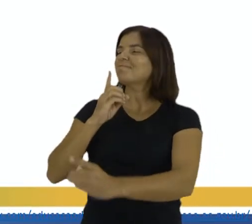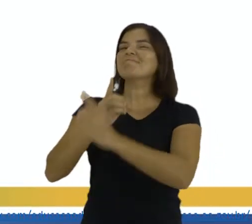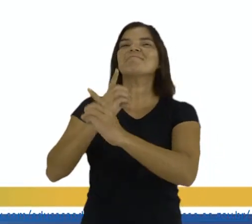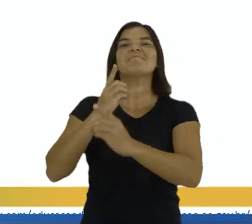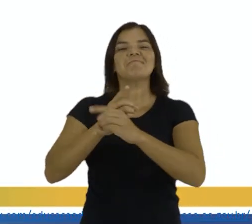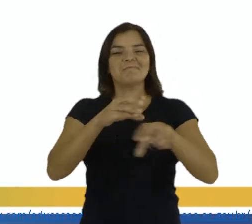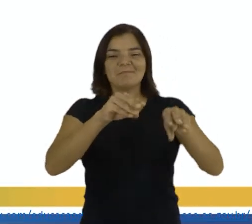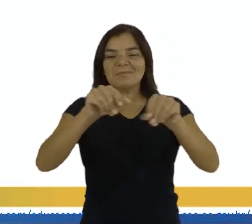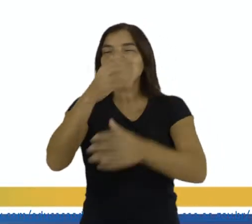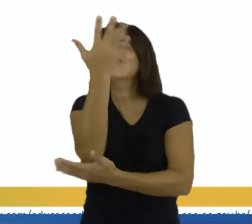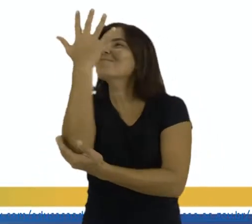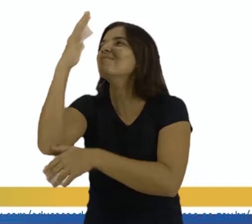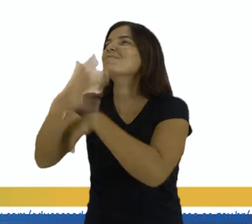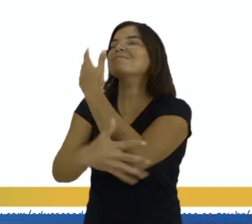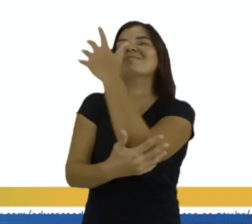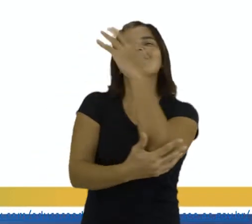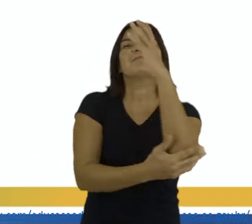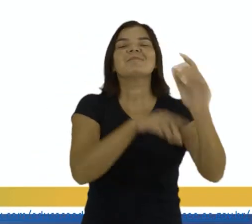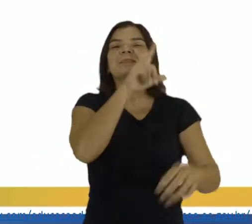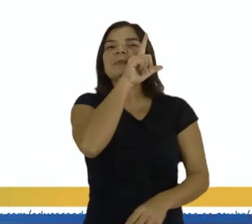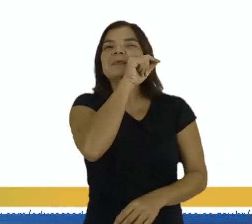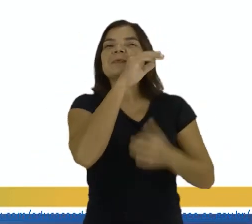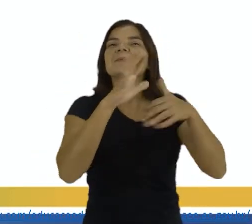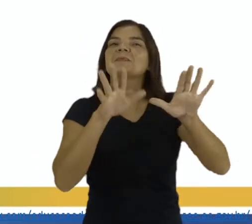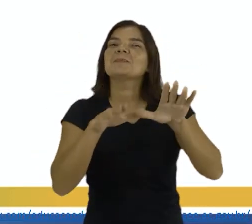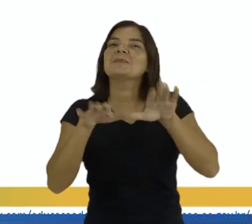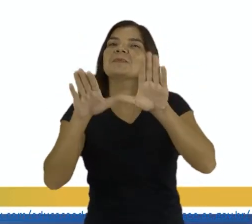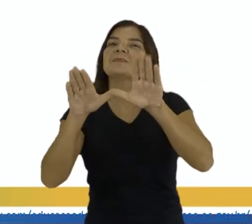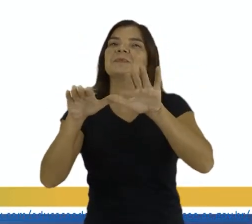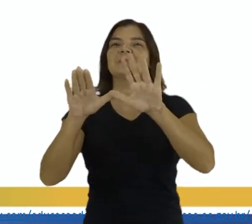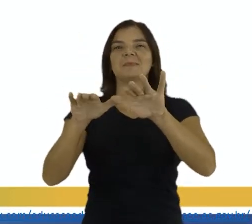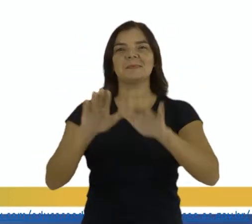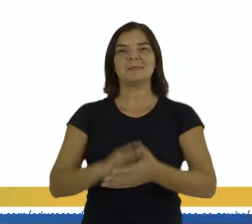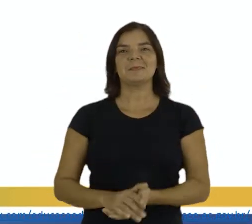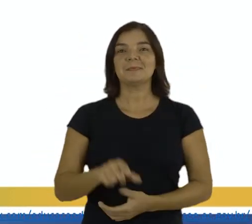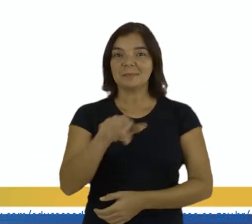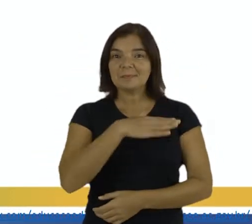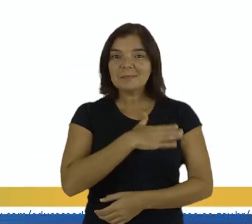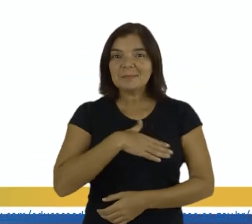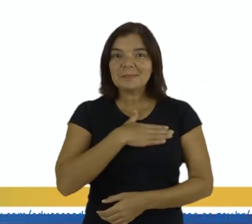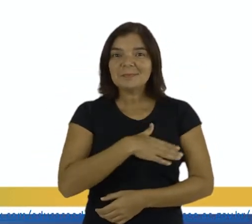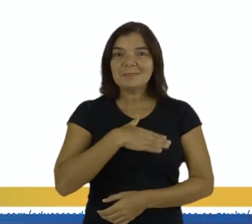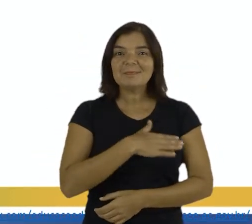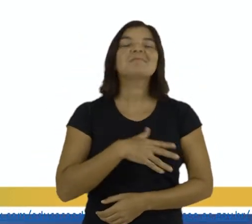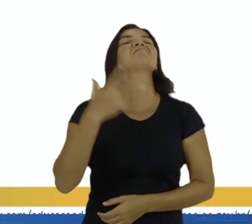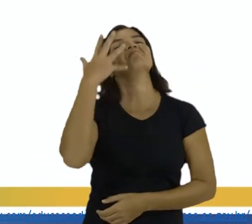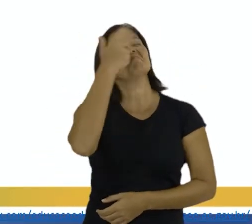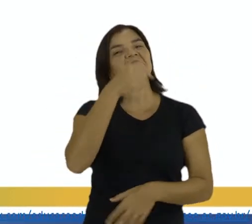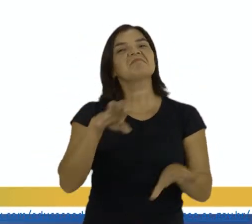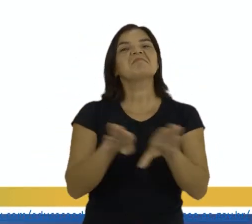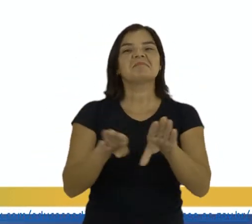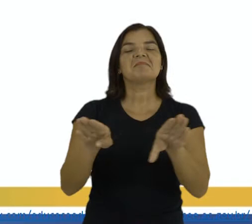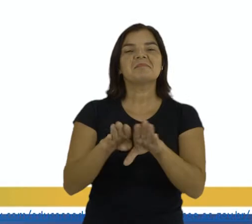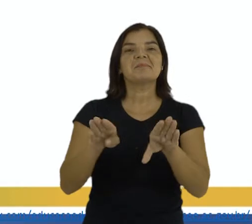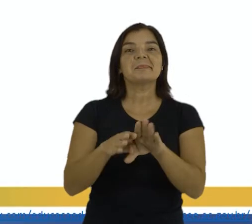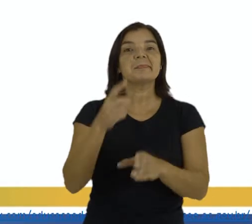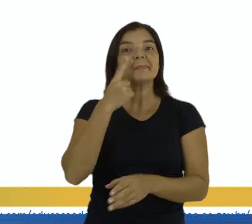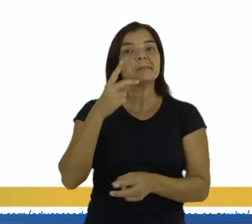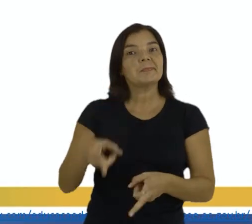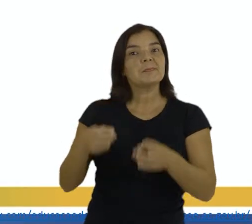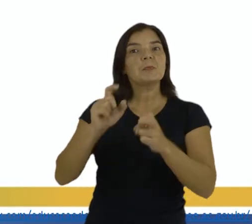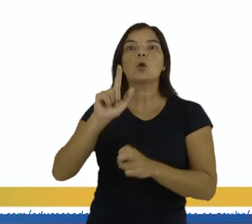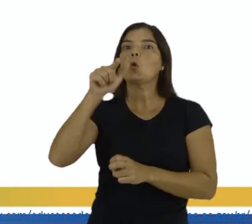Minha terra tem palmeiras, onde canta o sabiá. E aí, gostaram? Muito bonito também. E a gente vai ver